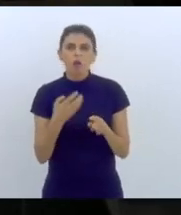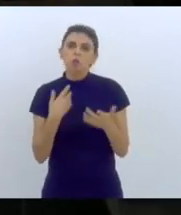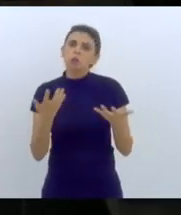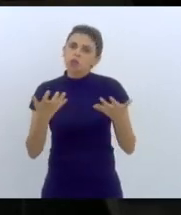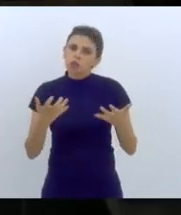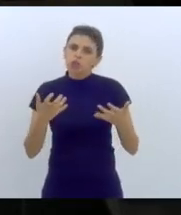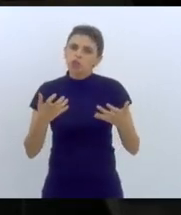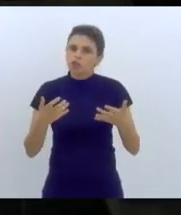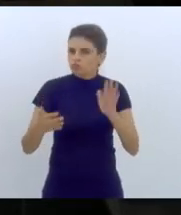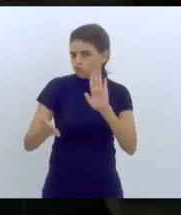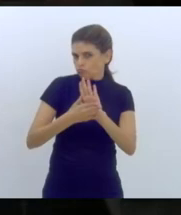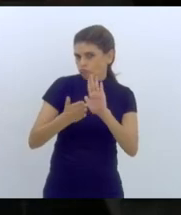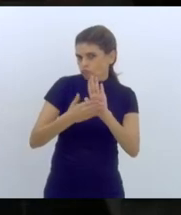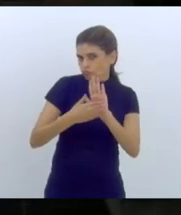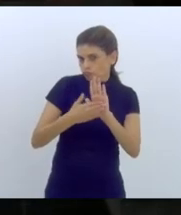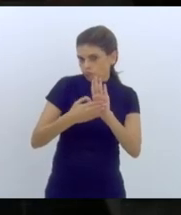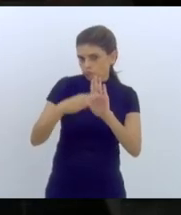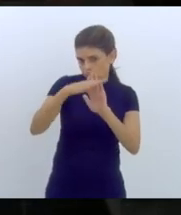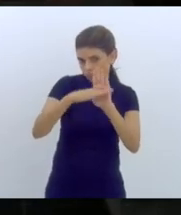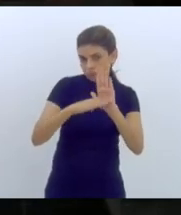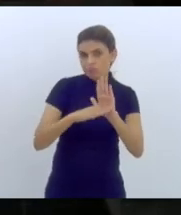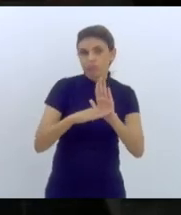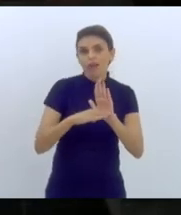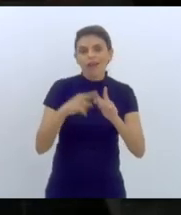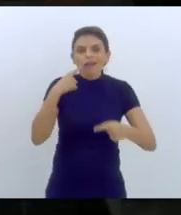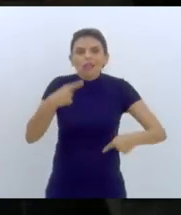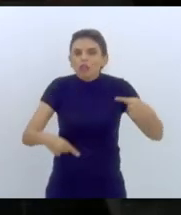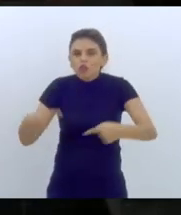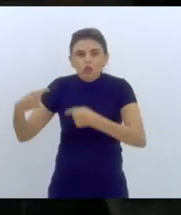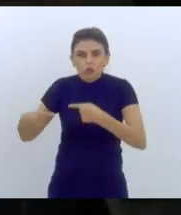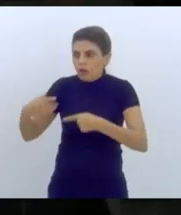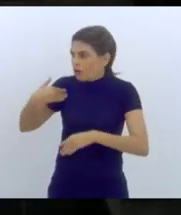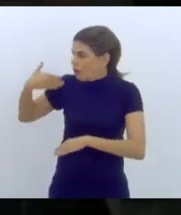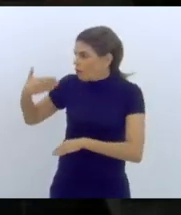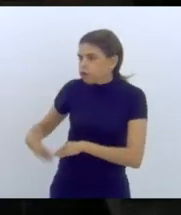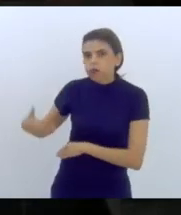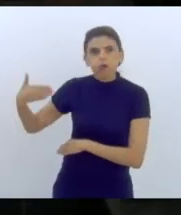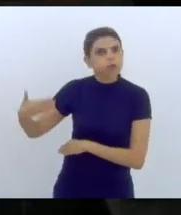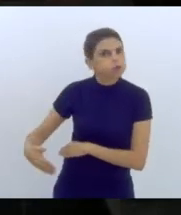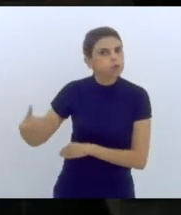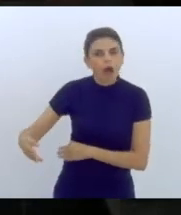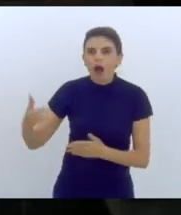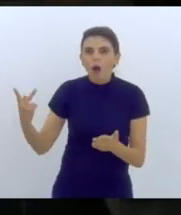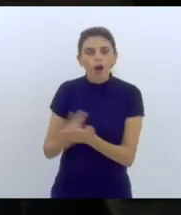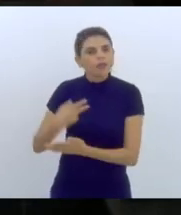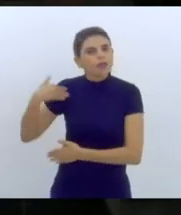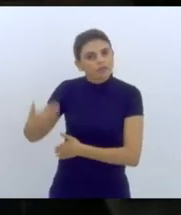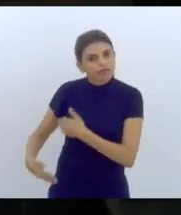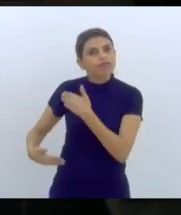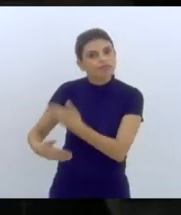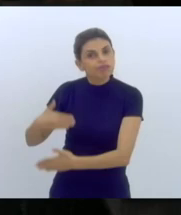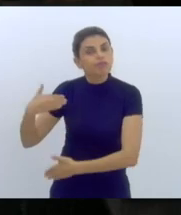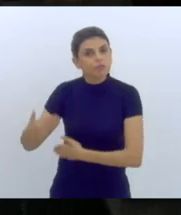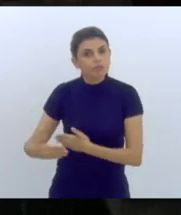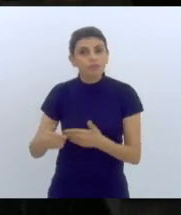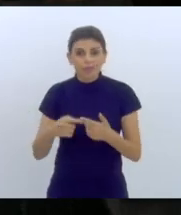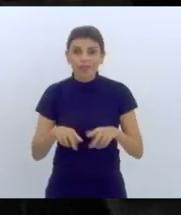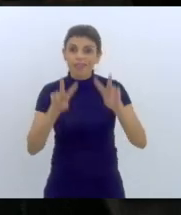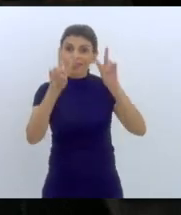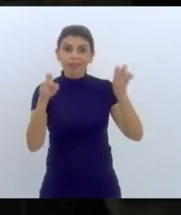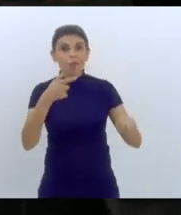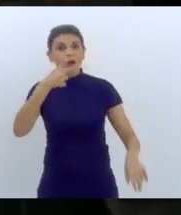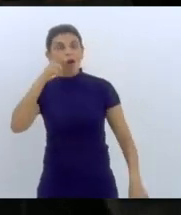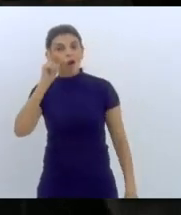à pauta porque é um tema recorrente E quem chamou a atenção sobre esse tema